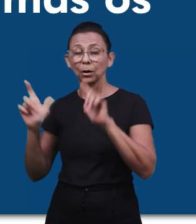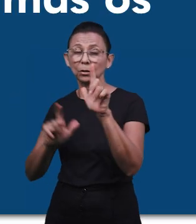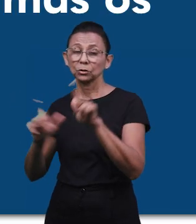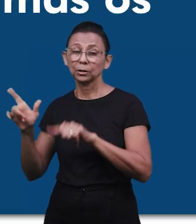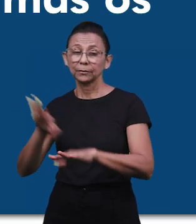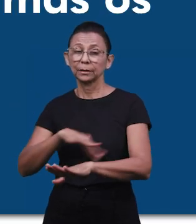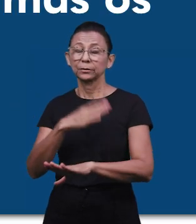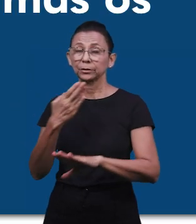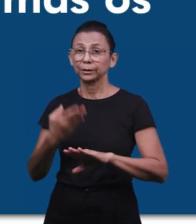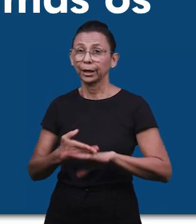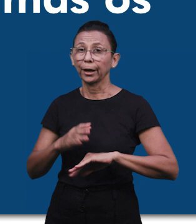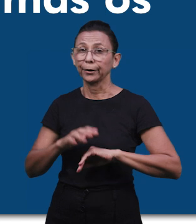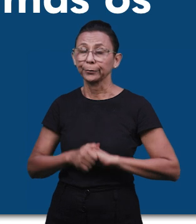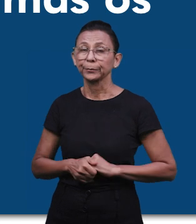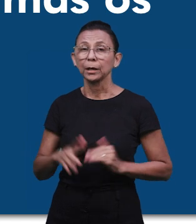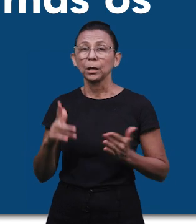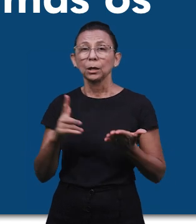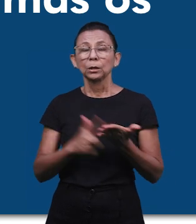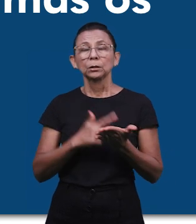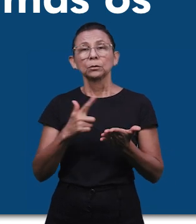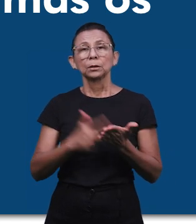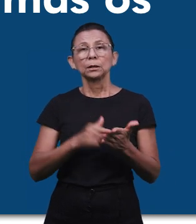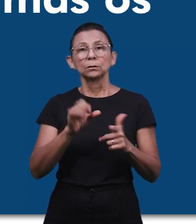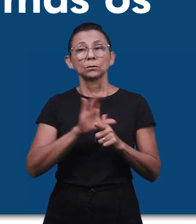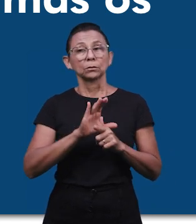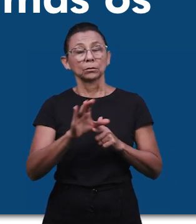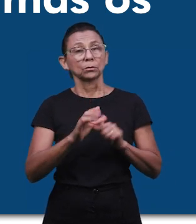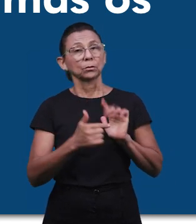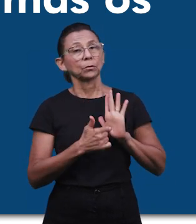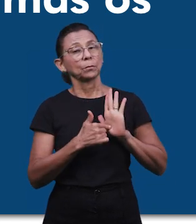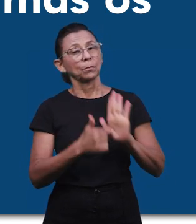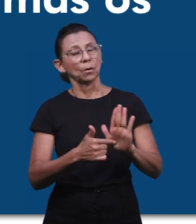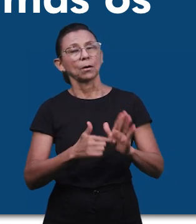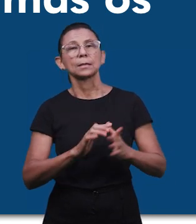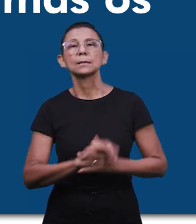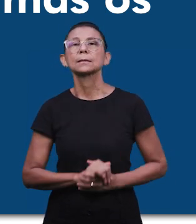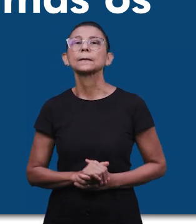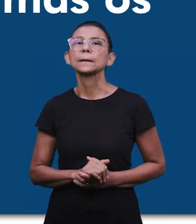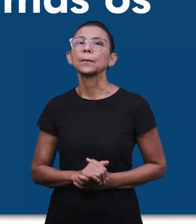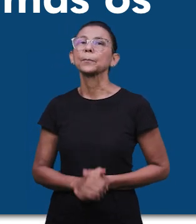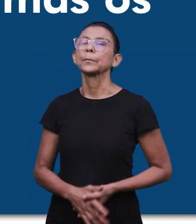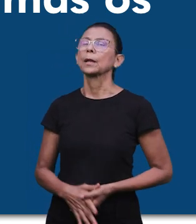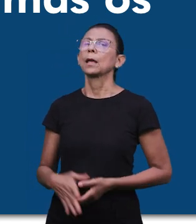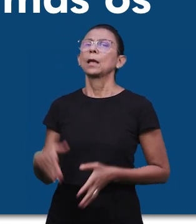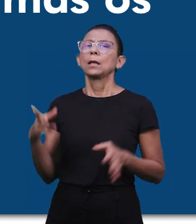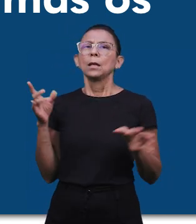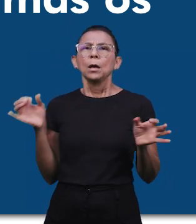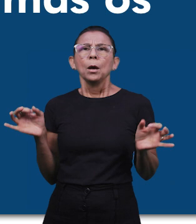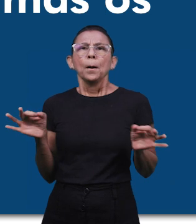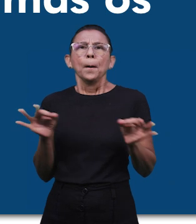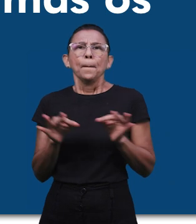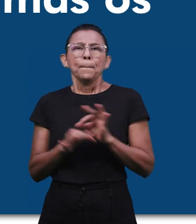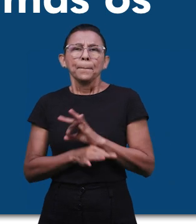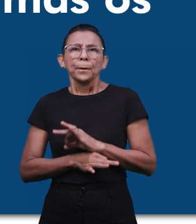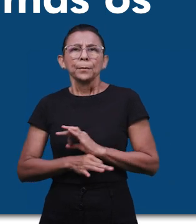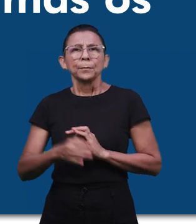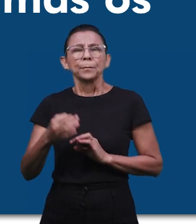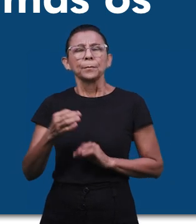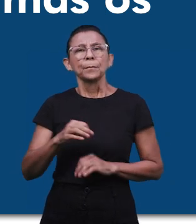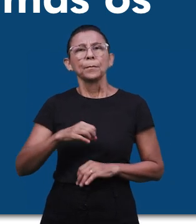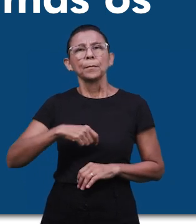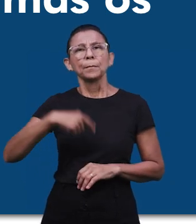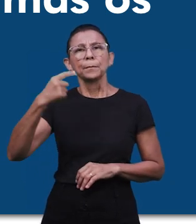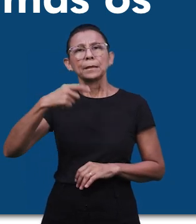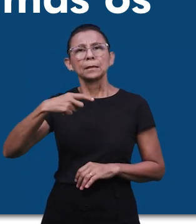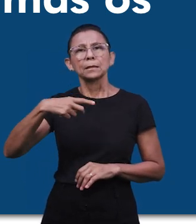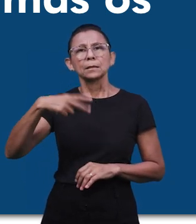versículo 14, Paulo diz à igreja que estava em Corinto: eis que aqui estou pronto para pela terceira vez ir